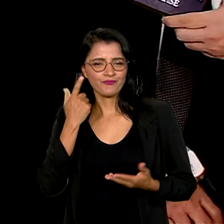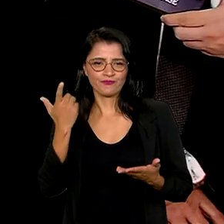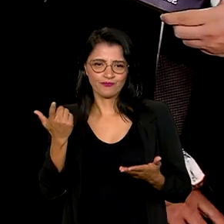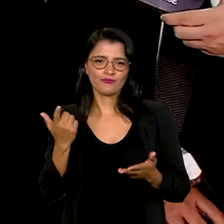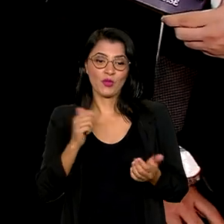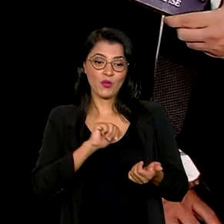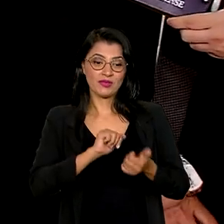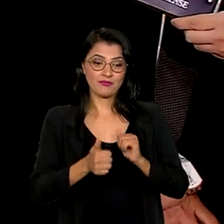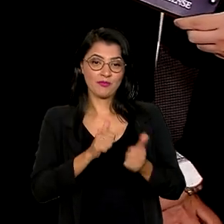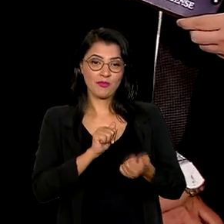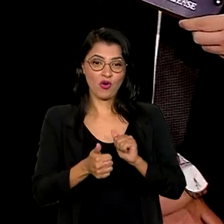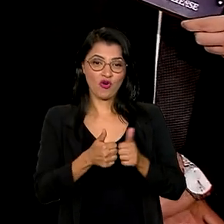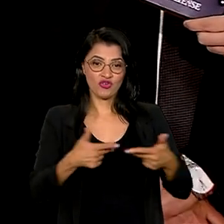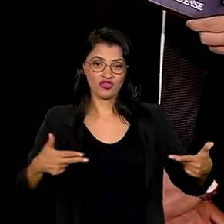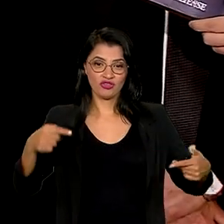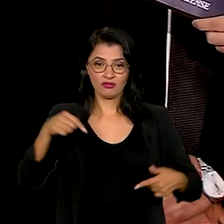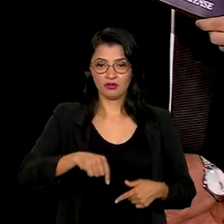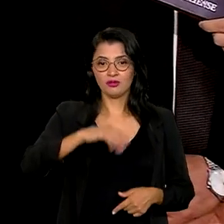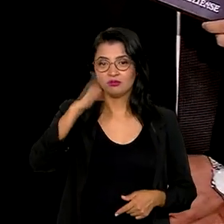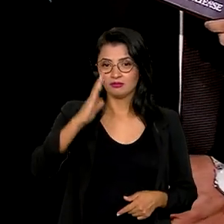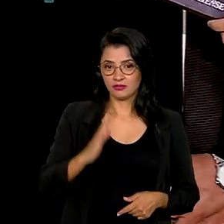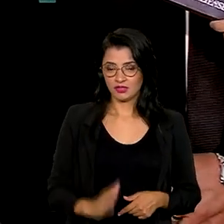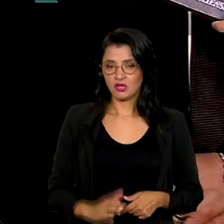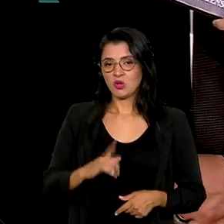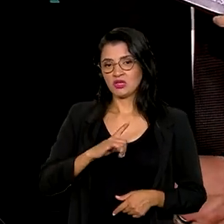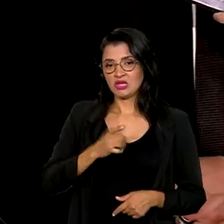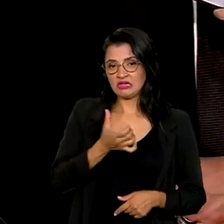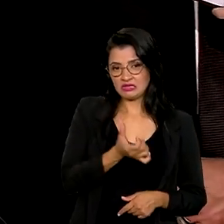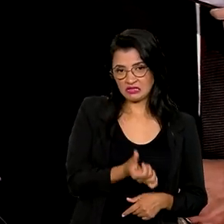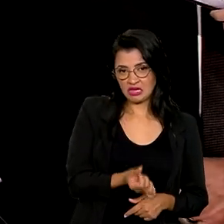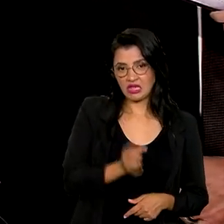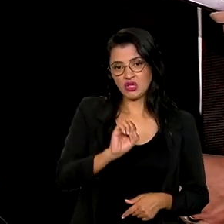no Brasil eles são públicos